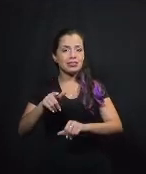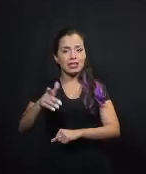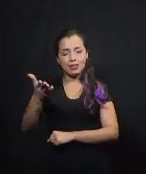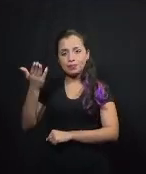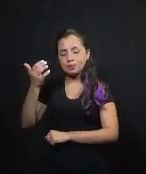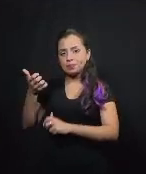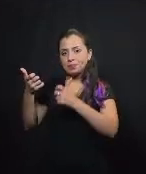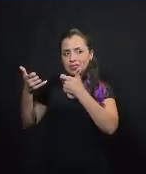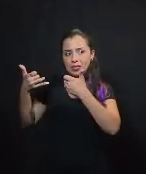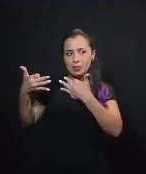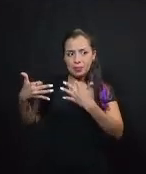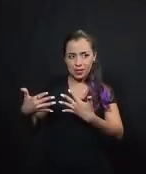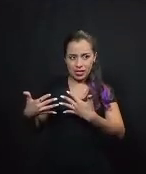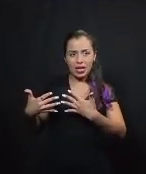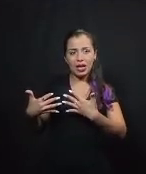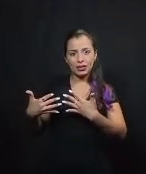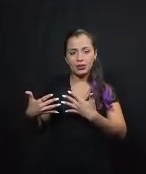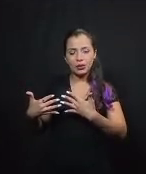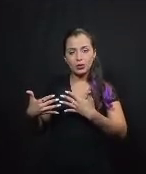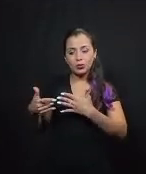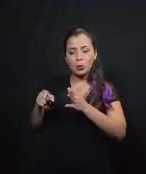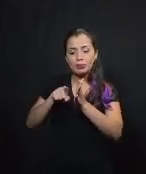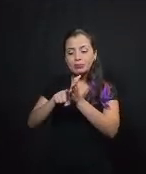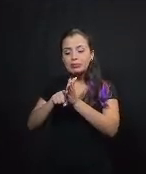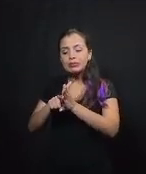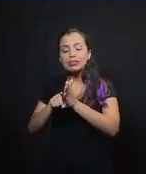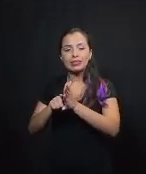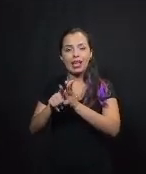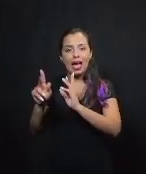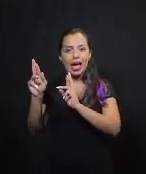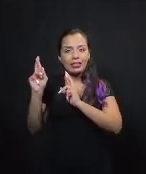que eu procurei explorar da esperança.